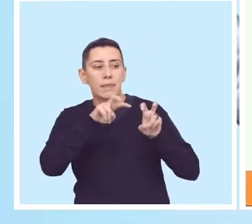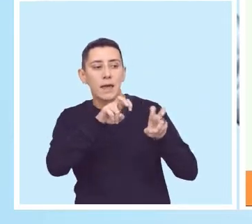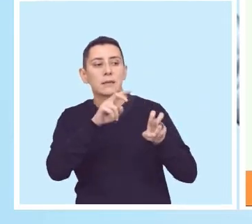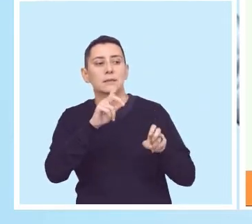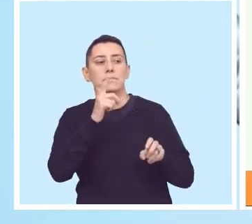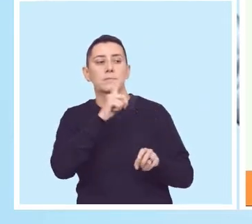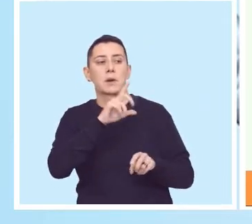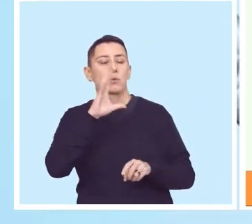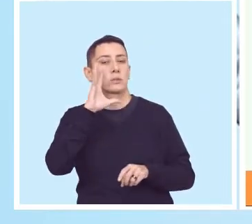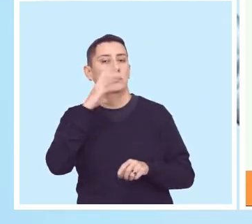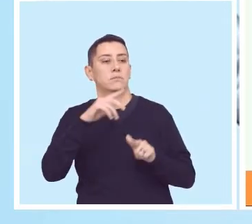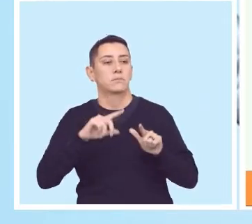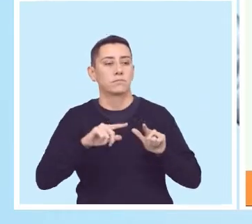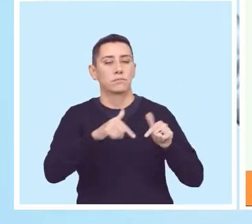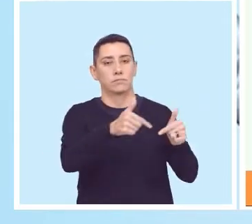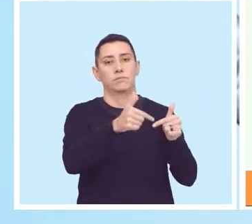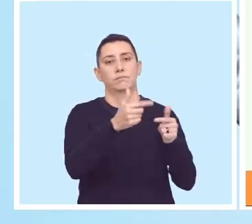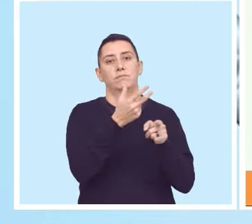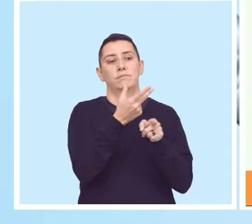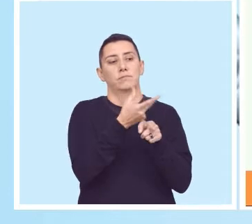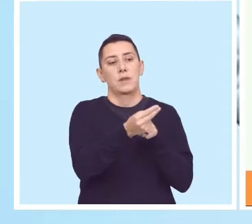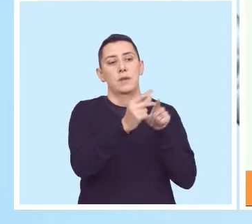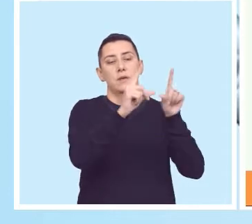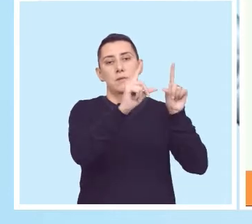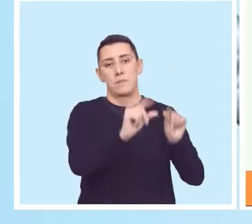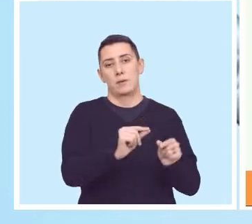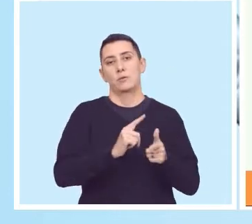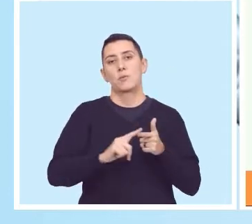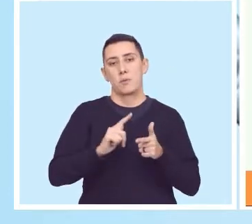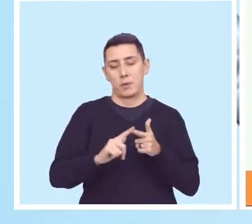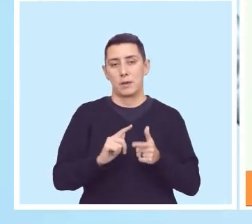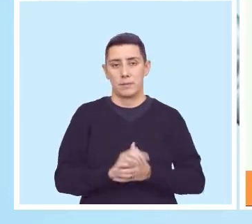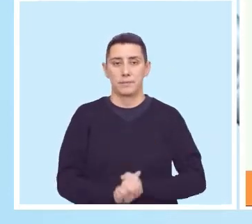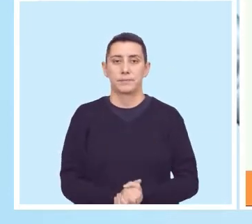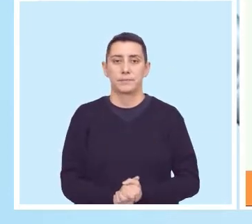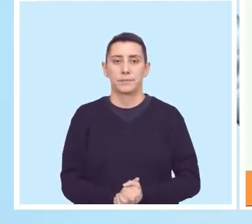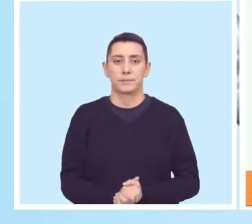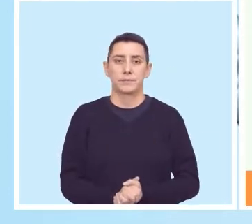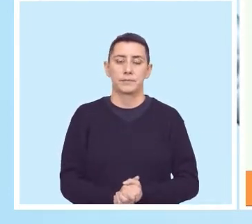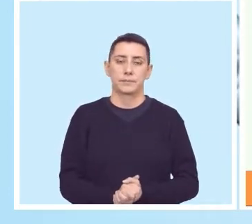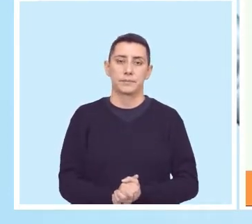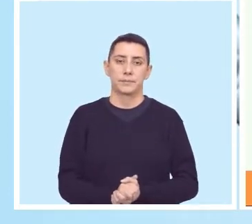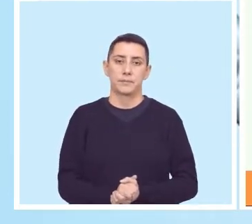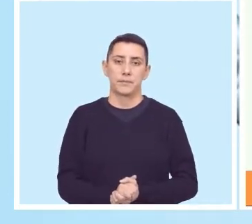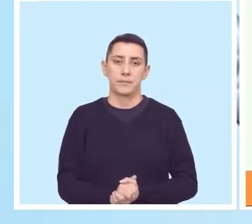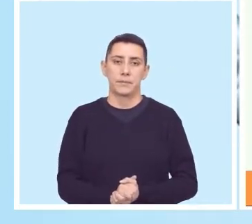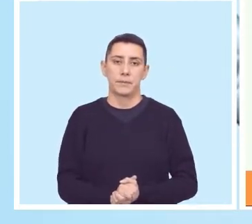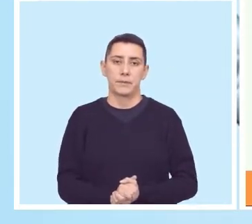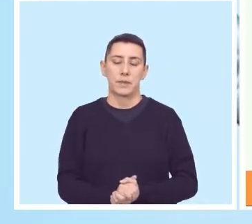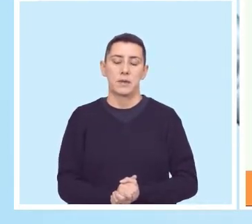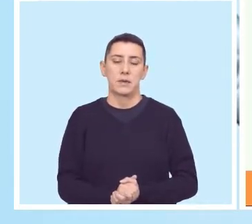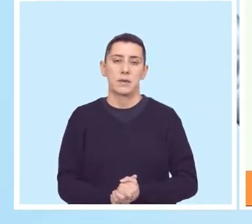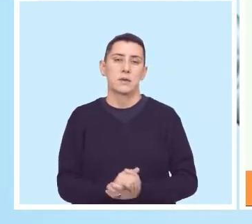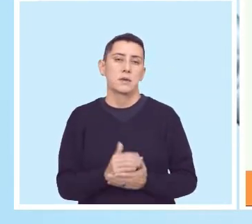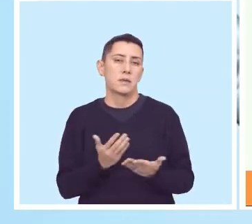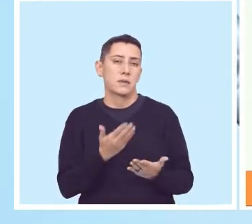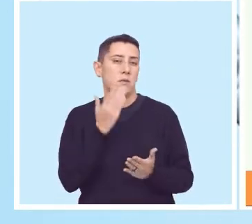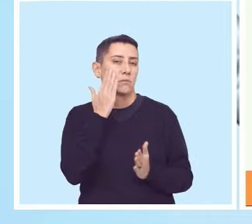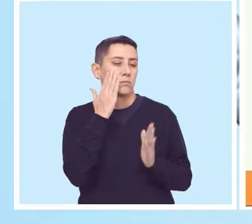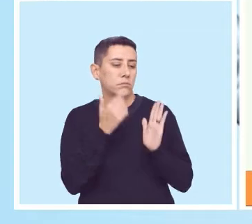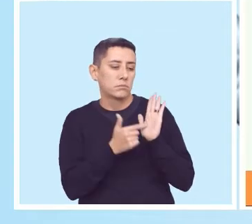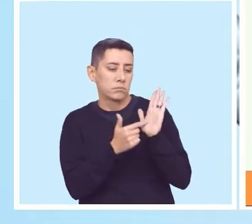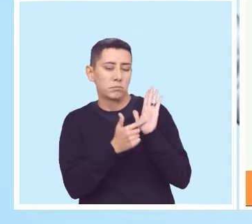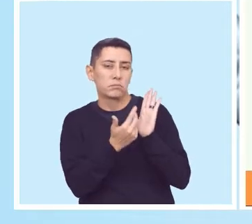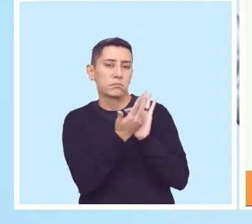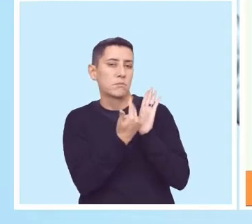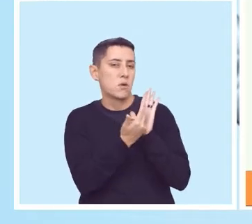ação, a faça, né? Então, de repente, aqui, né, ilustrando um pouco mais essa questão,